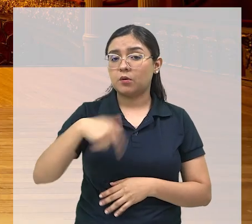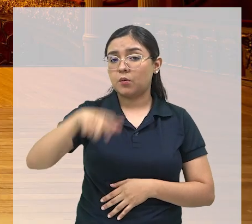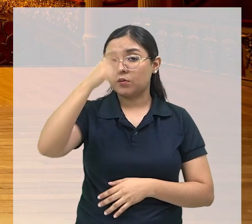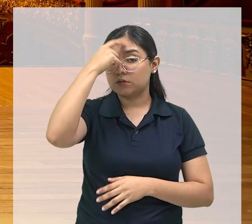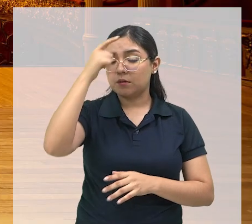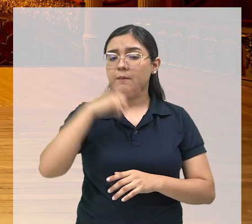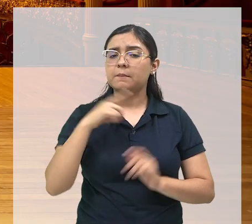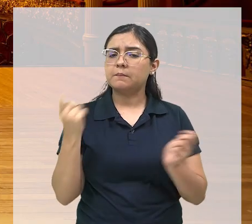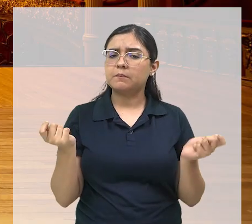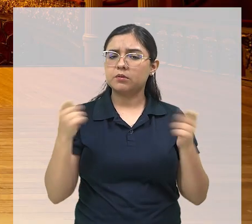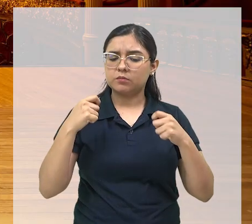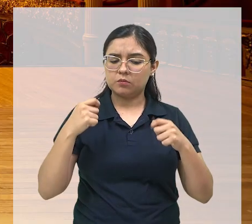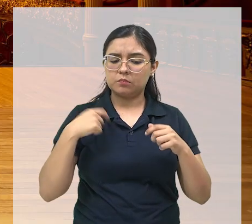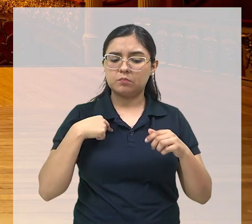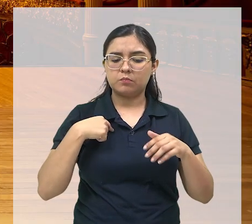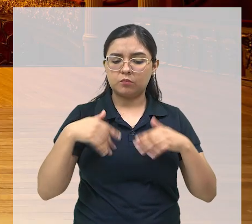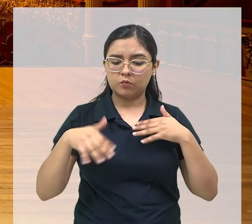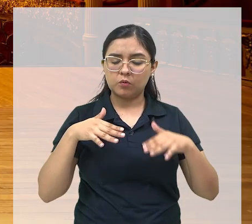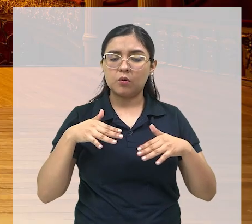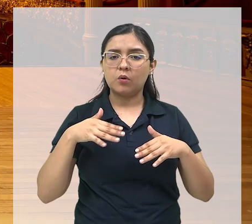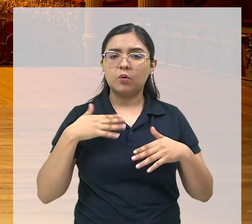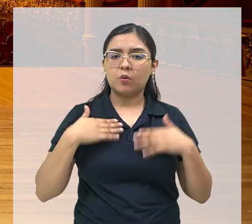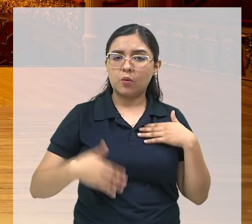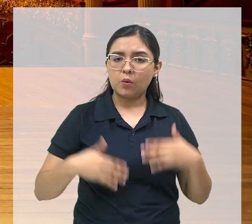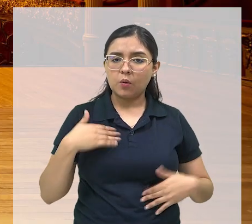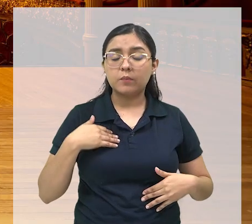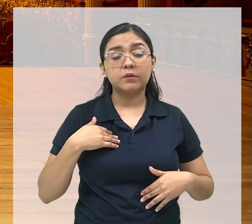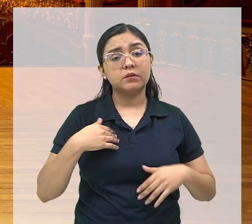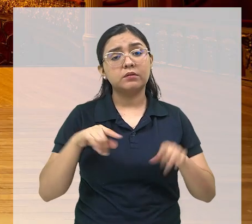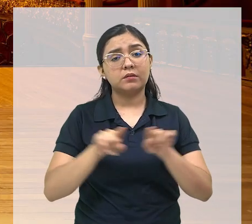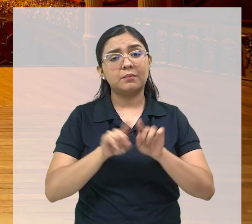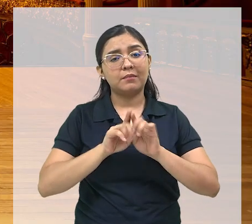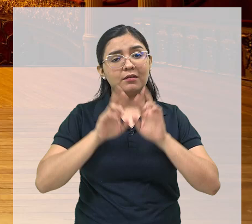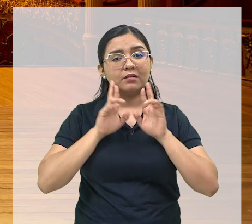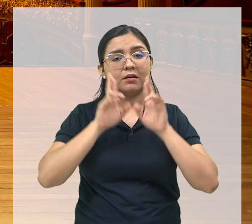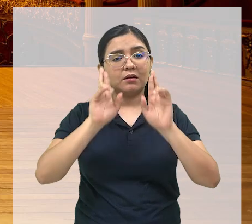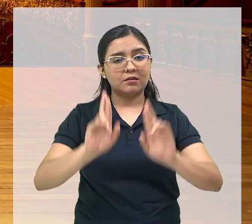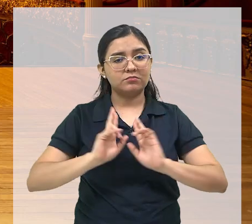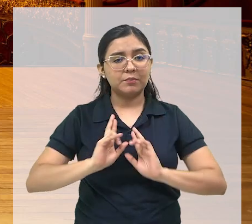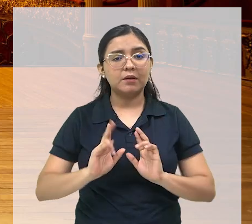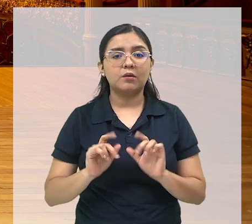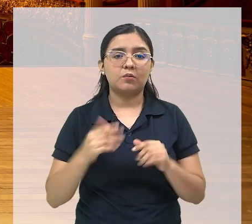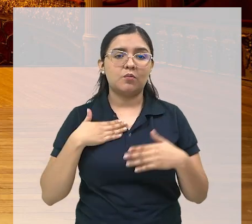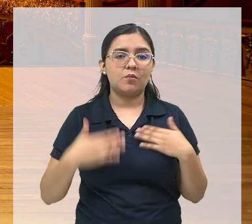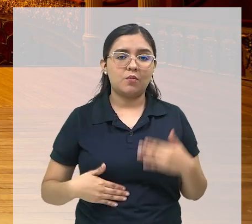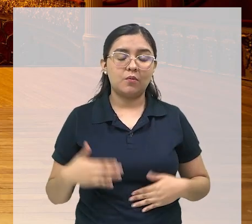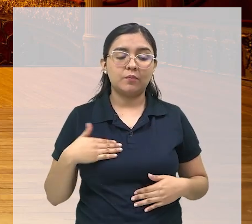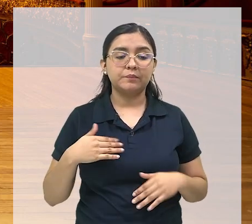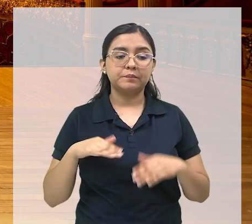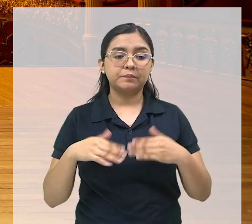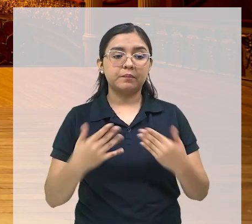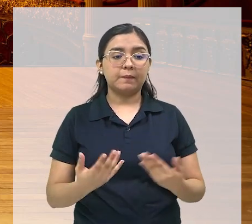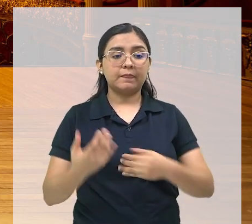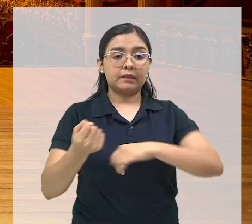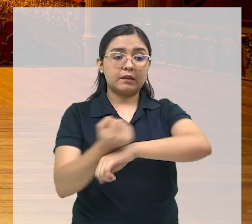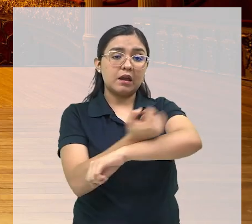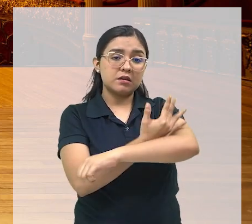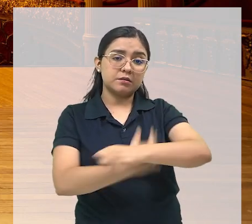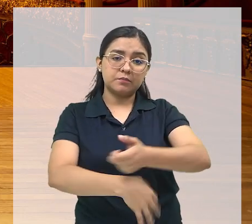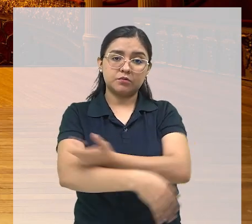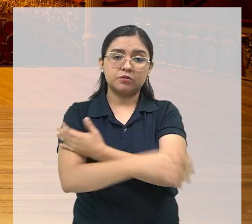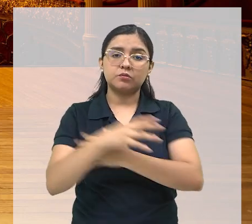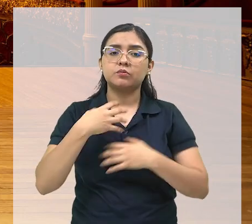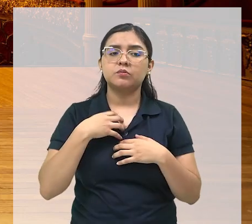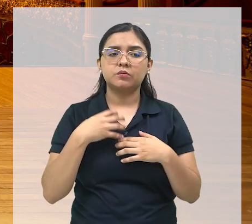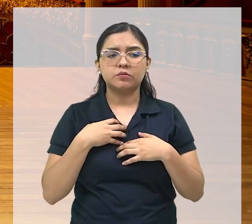das possibilidades do nosso corpo e respeitar esses limites do nosso corpo. As emoções que